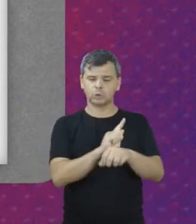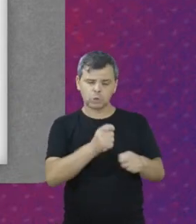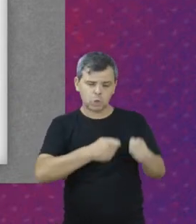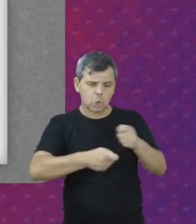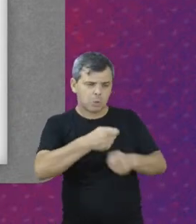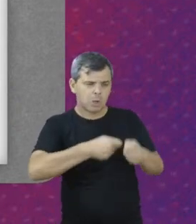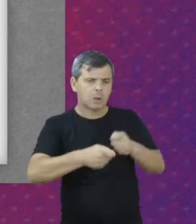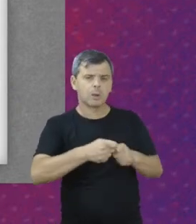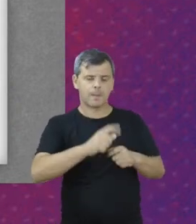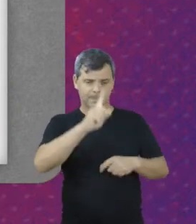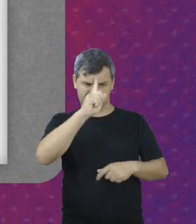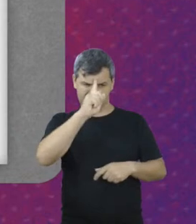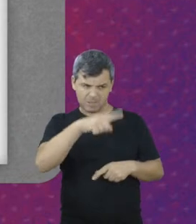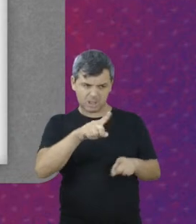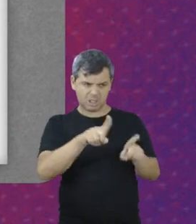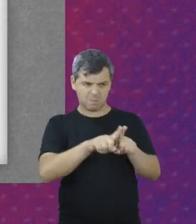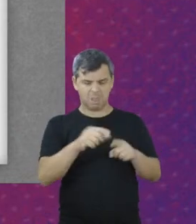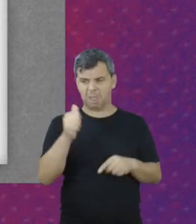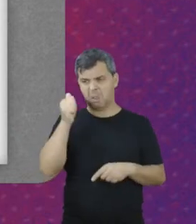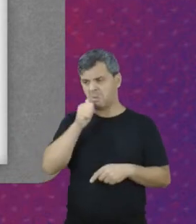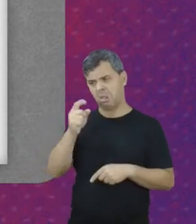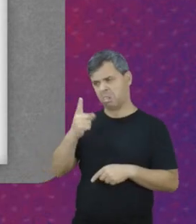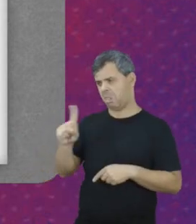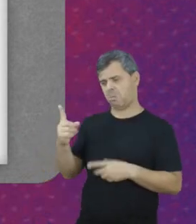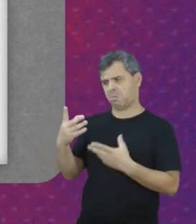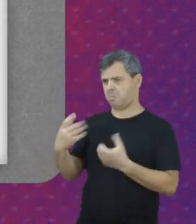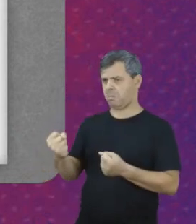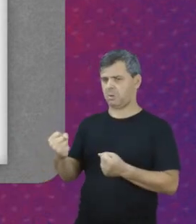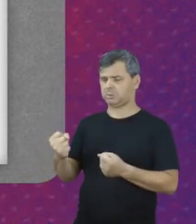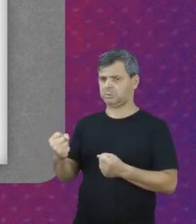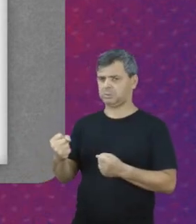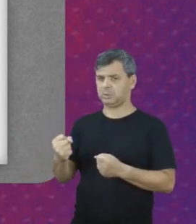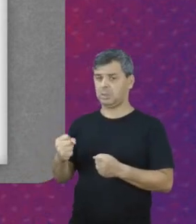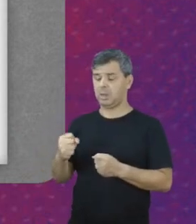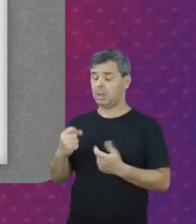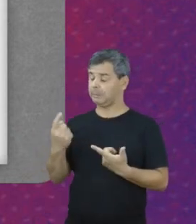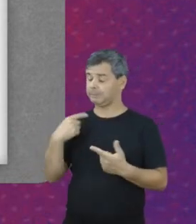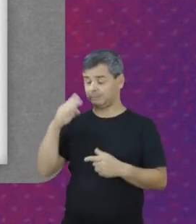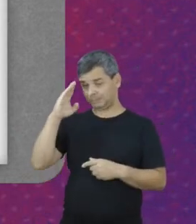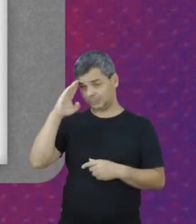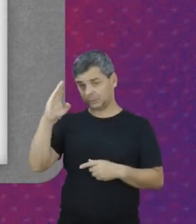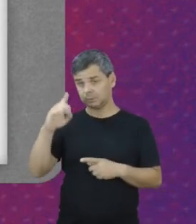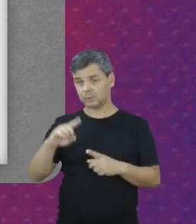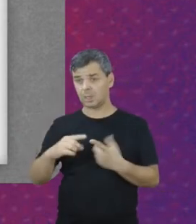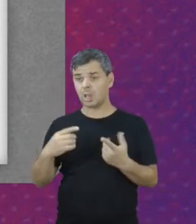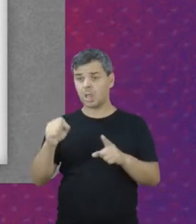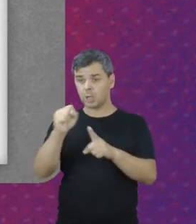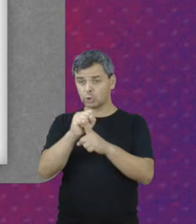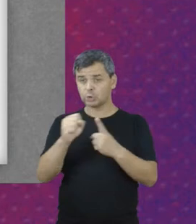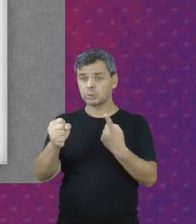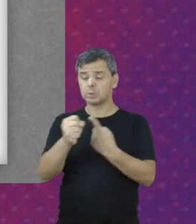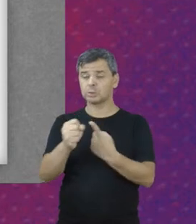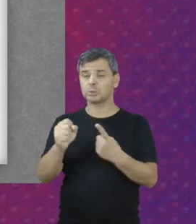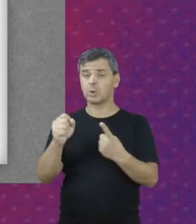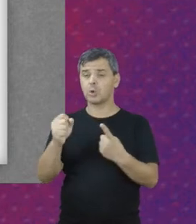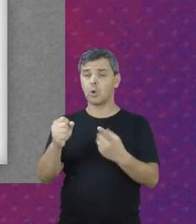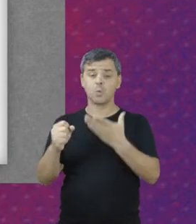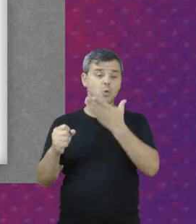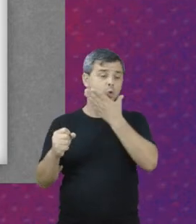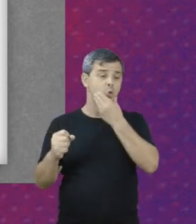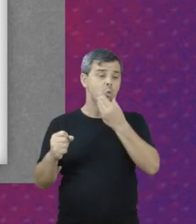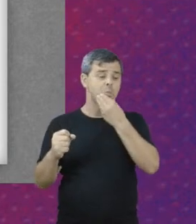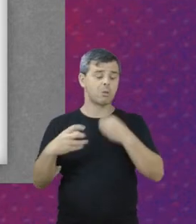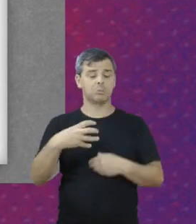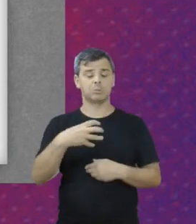de comando, né? As mulheres não podem exercer. Inclusive, a sociedade faz com que os homens